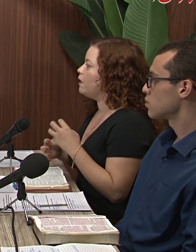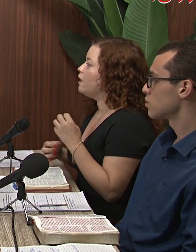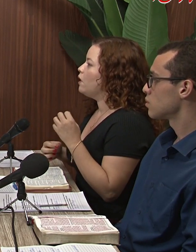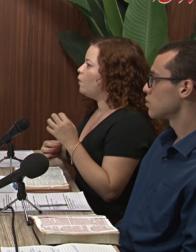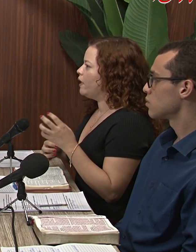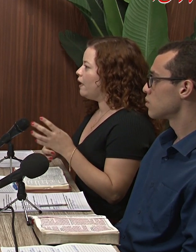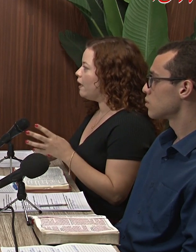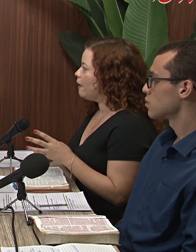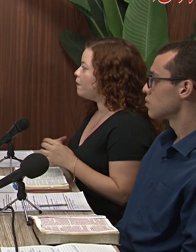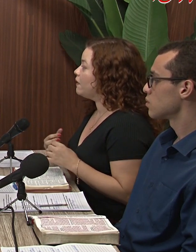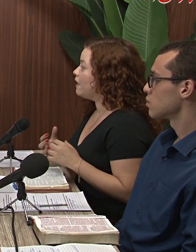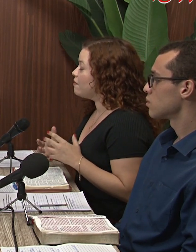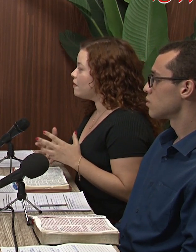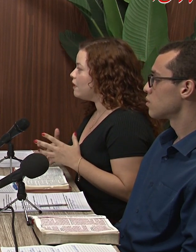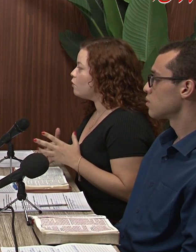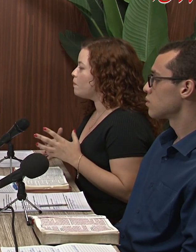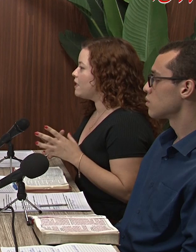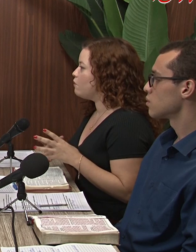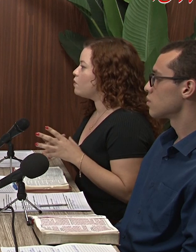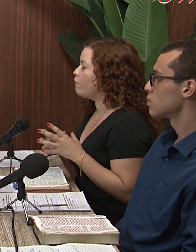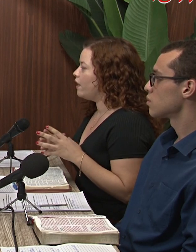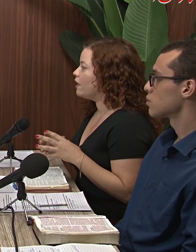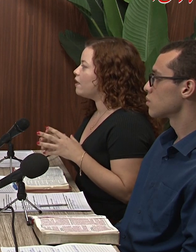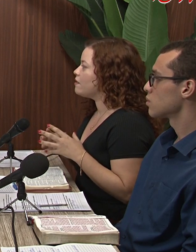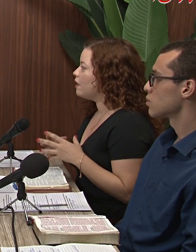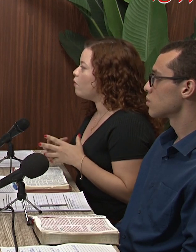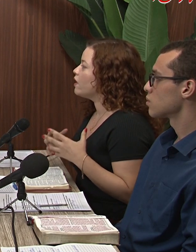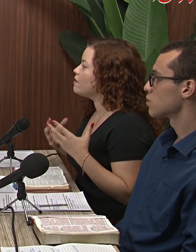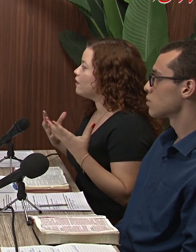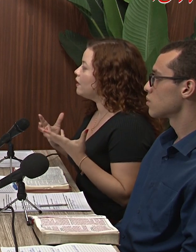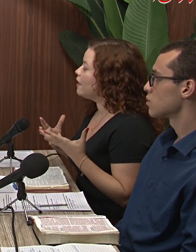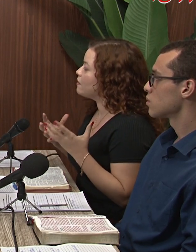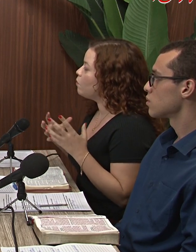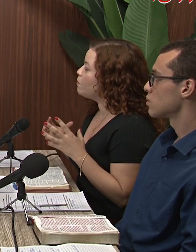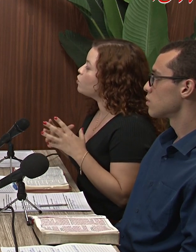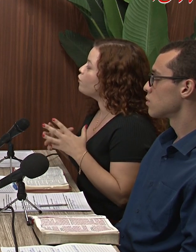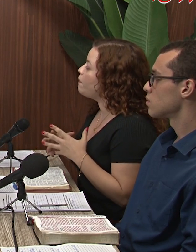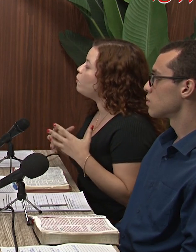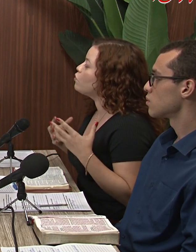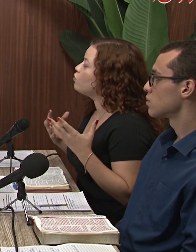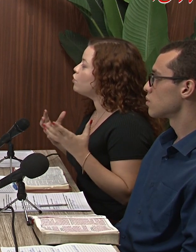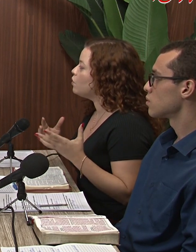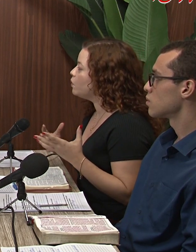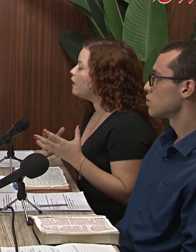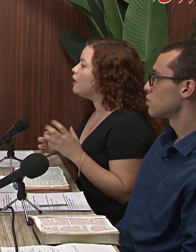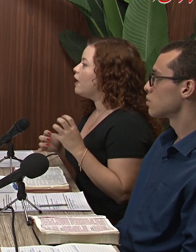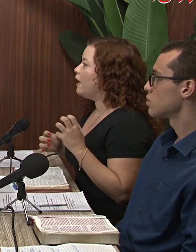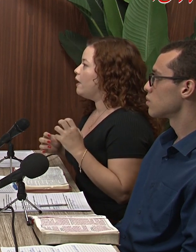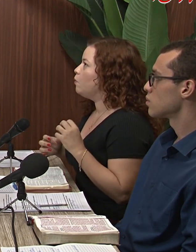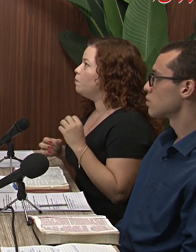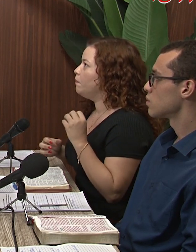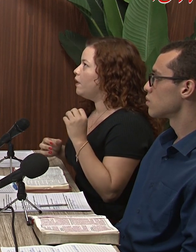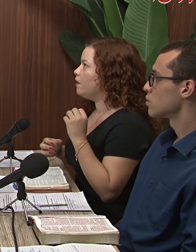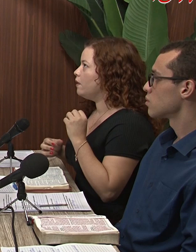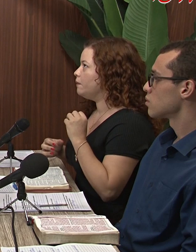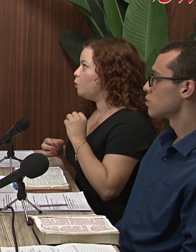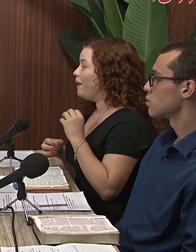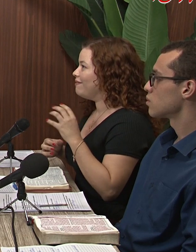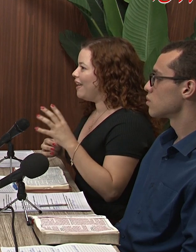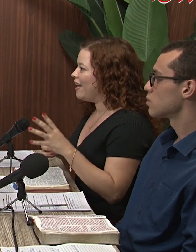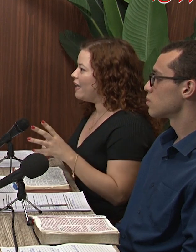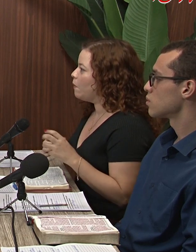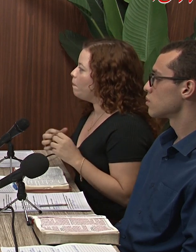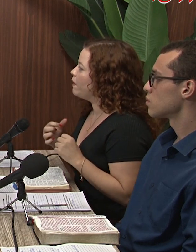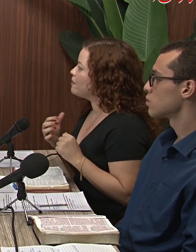reúne para orar, para ter ensinos, mas ali o Senhor fala que era a sinagoga de Satanás. Então começou de forma muito sutil, né?